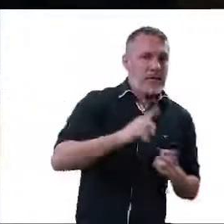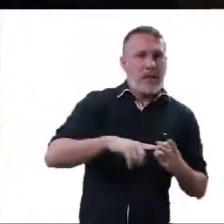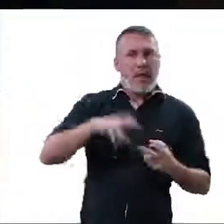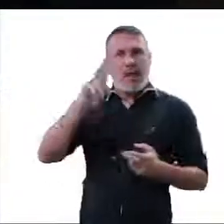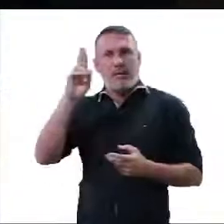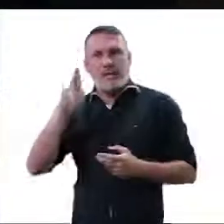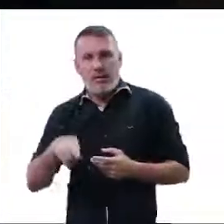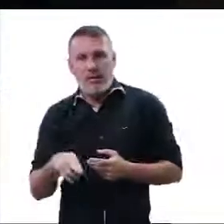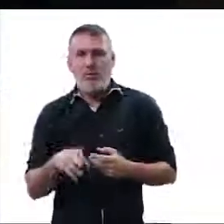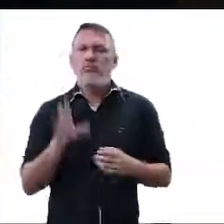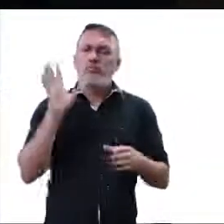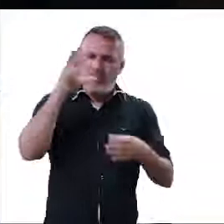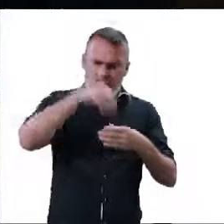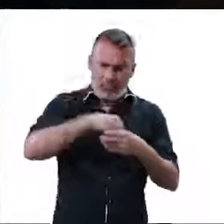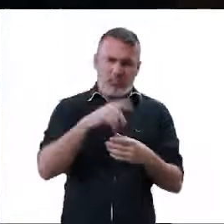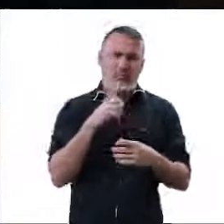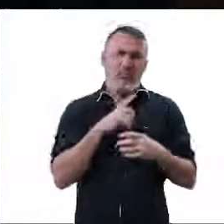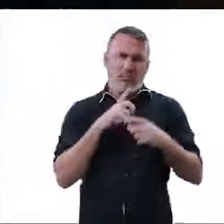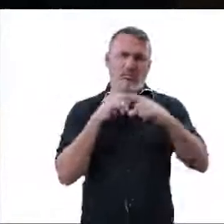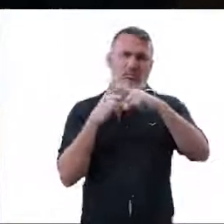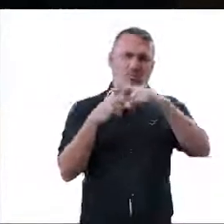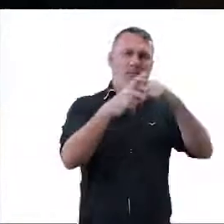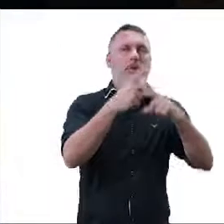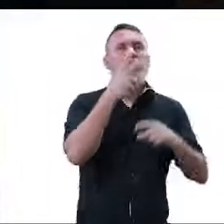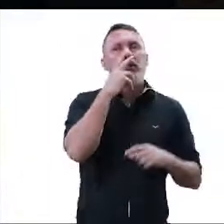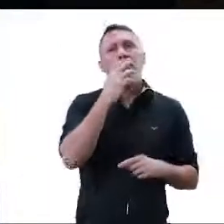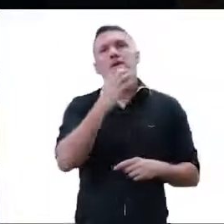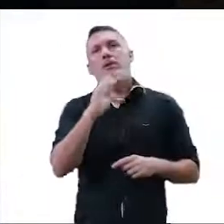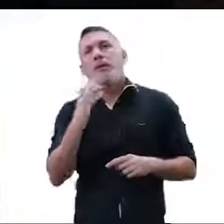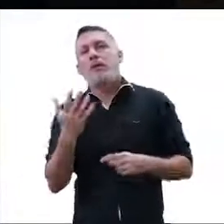presente. O iluminismo, como outras ciências